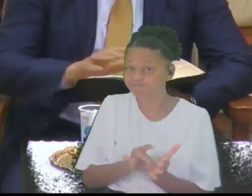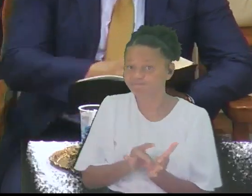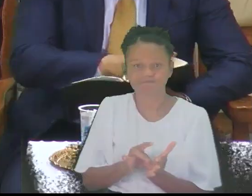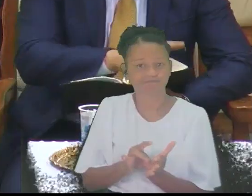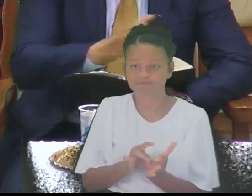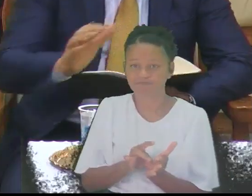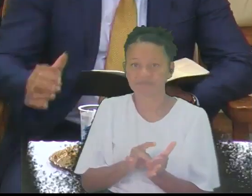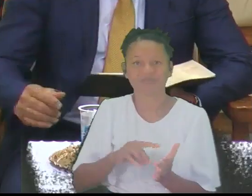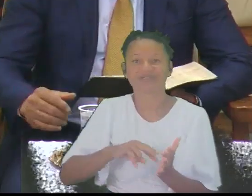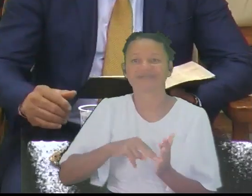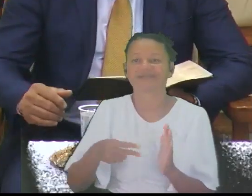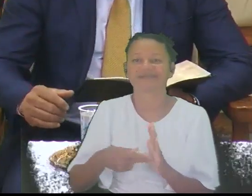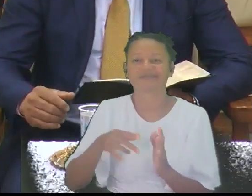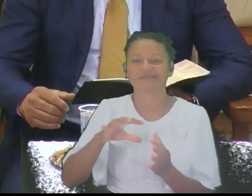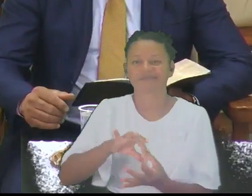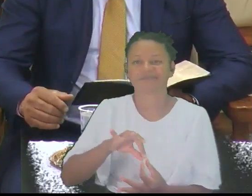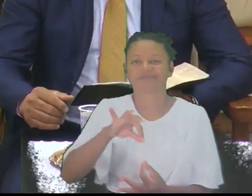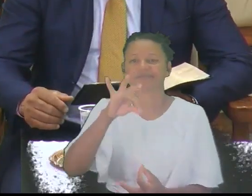mas espiritualmente,